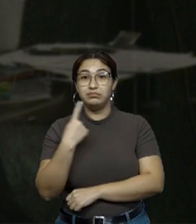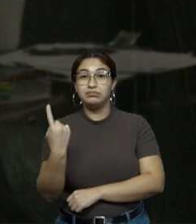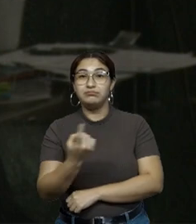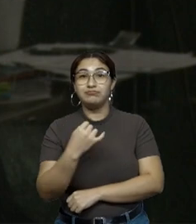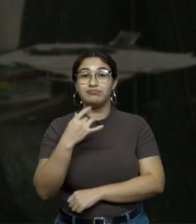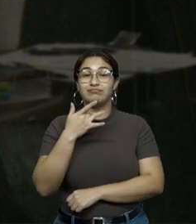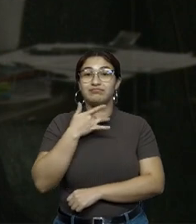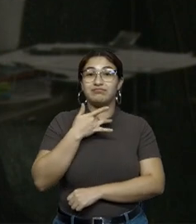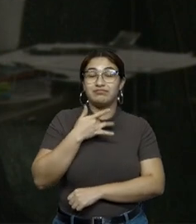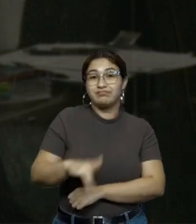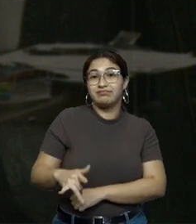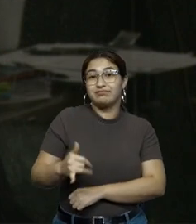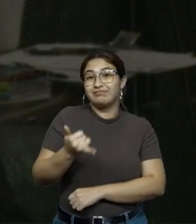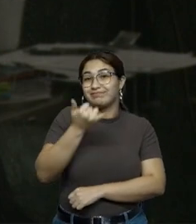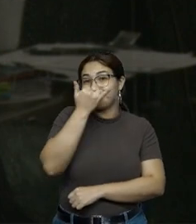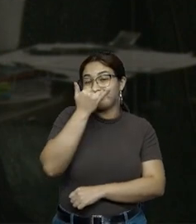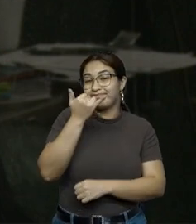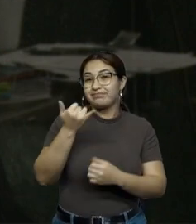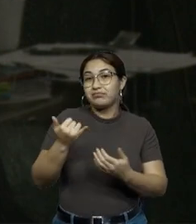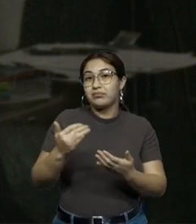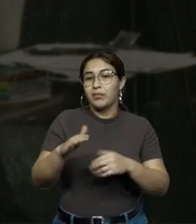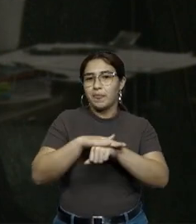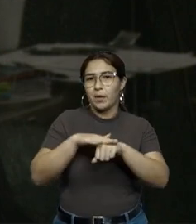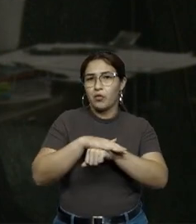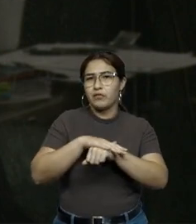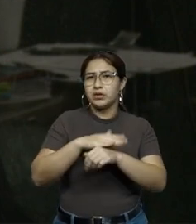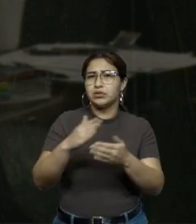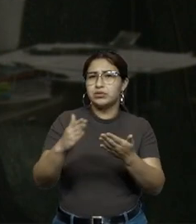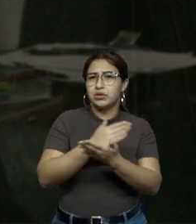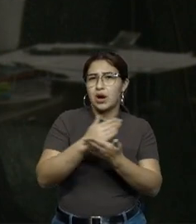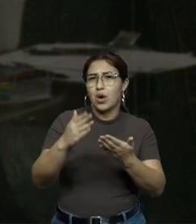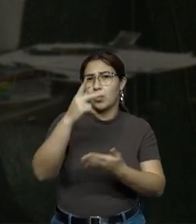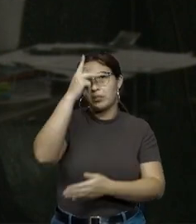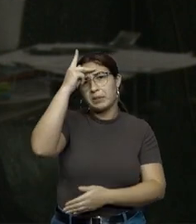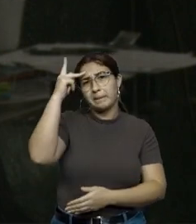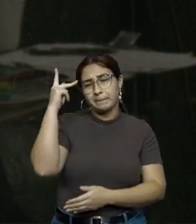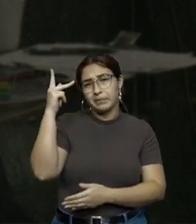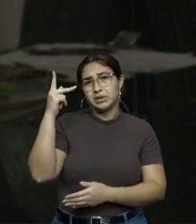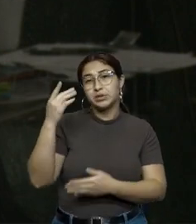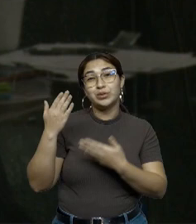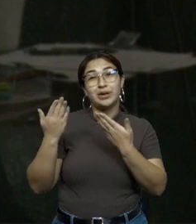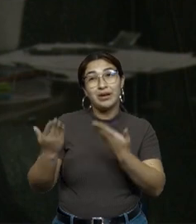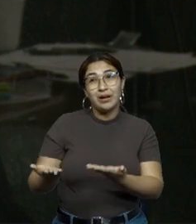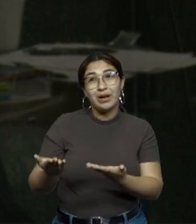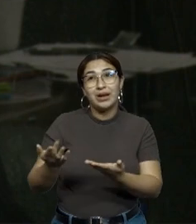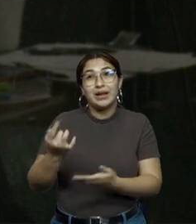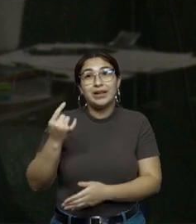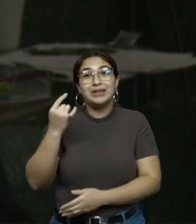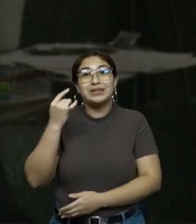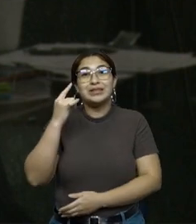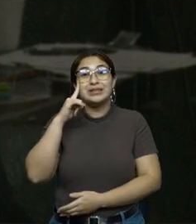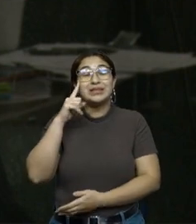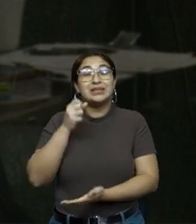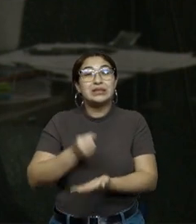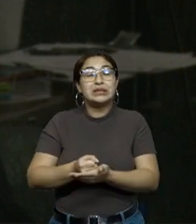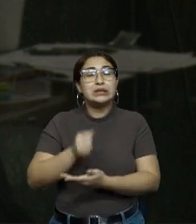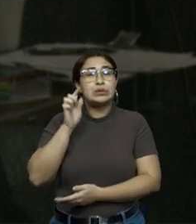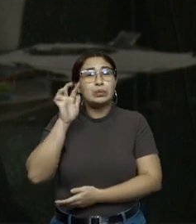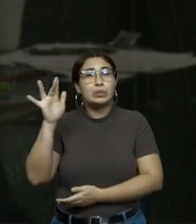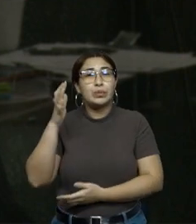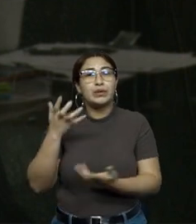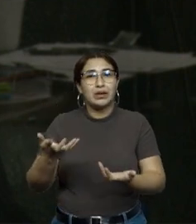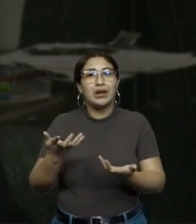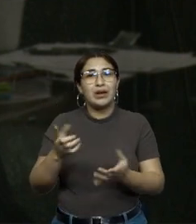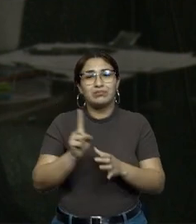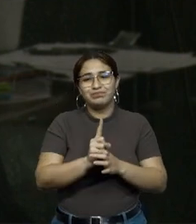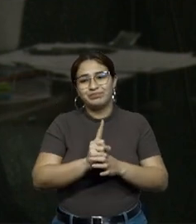né eu conversei e umas não com uma com algumas pessoas que estão considerando seriamente Sair da rede